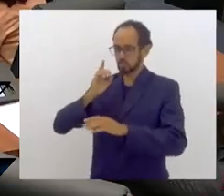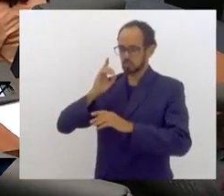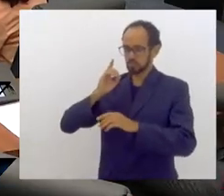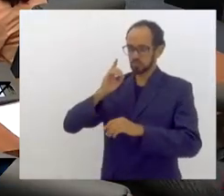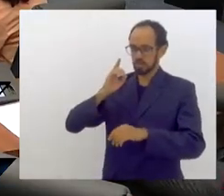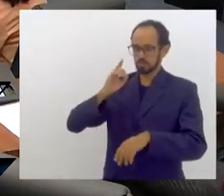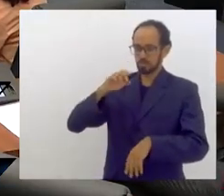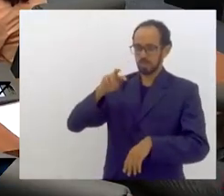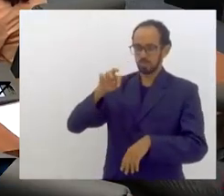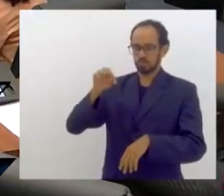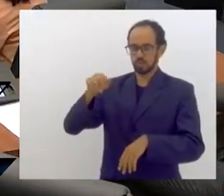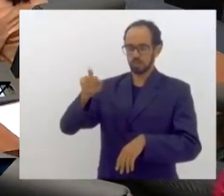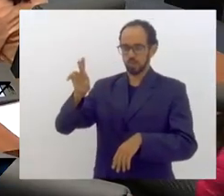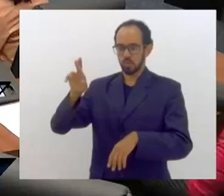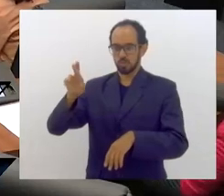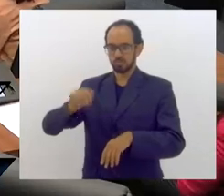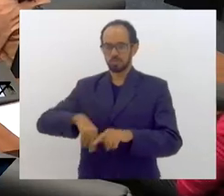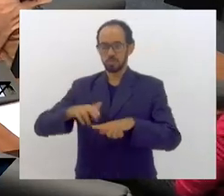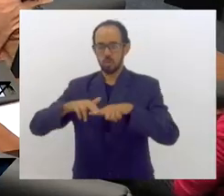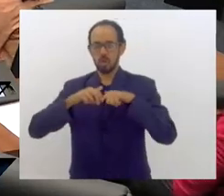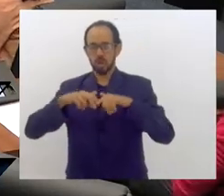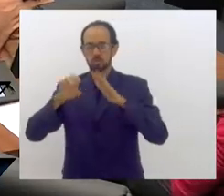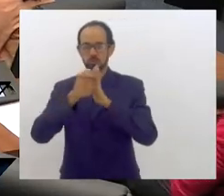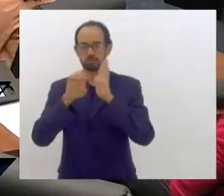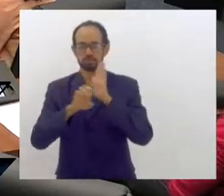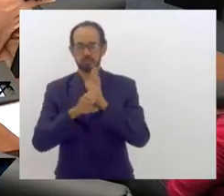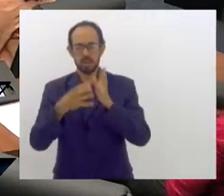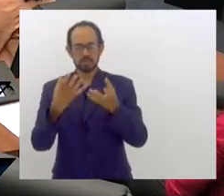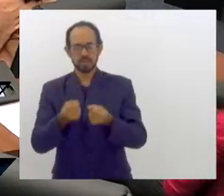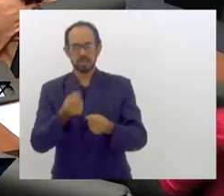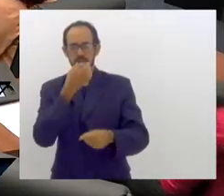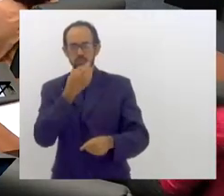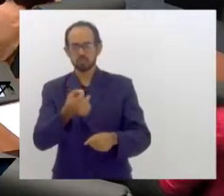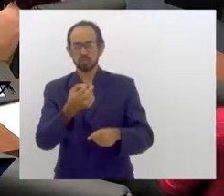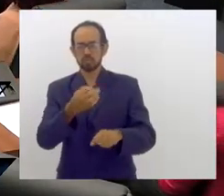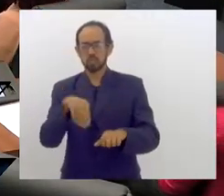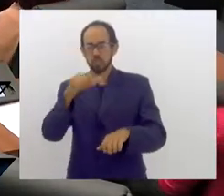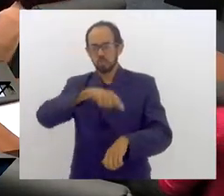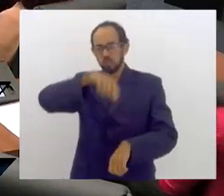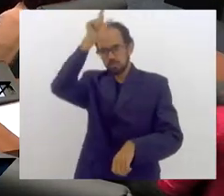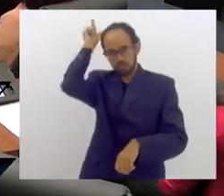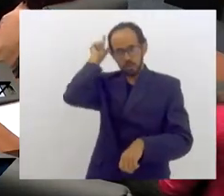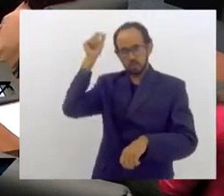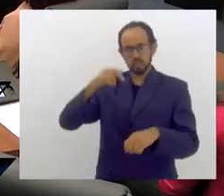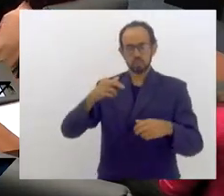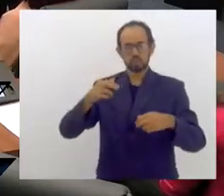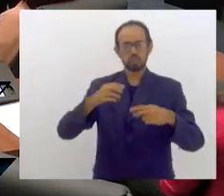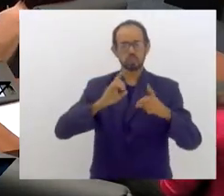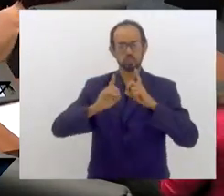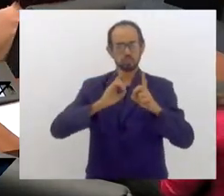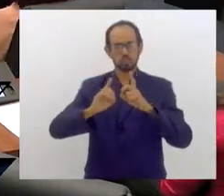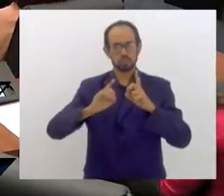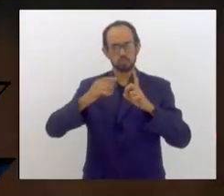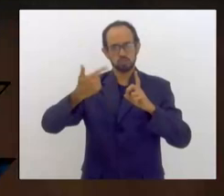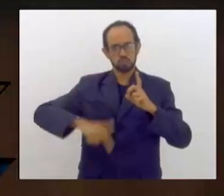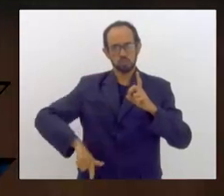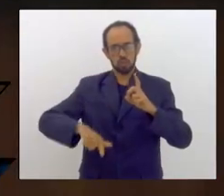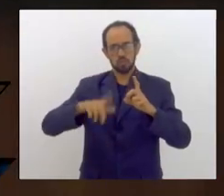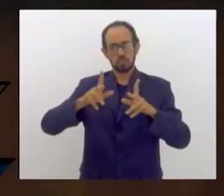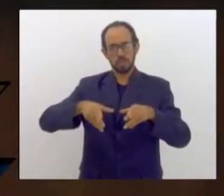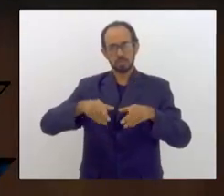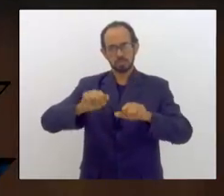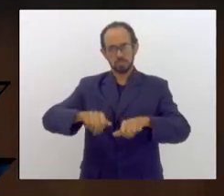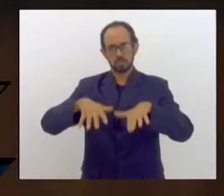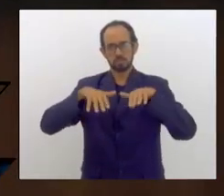o projeto foi emendado, aceitar a sugestão do deputado Luiz Paulo da gente rediscutir, ainda que seja na forma de audiência pública no